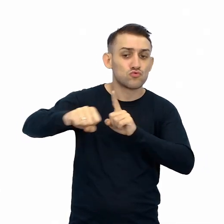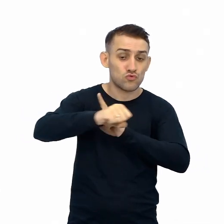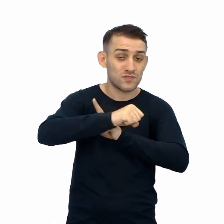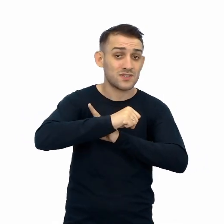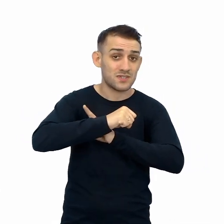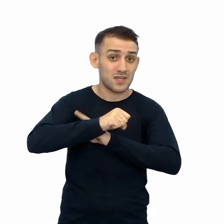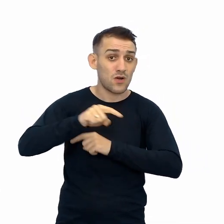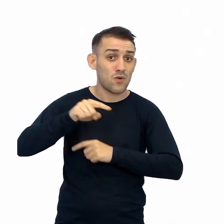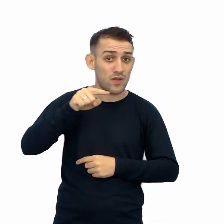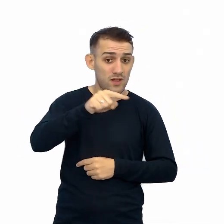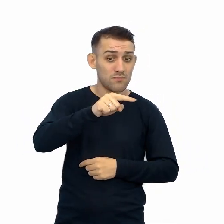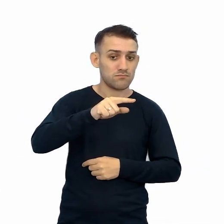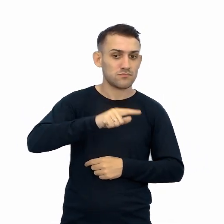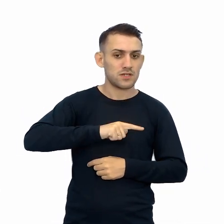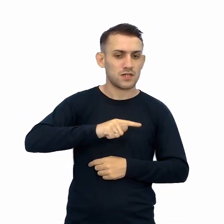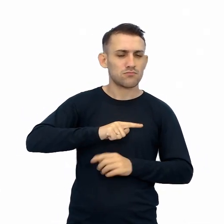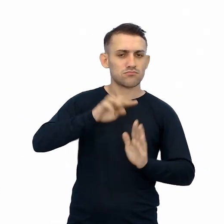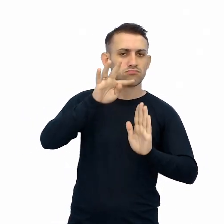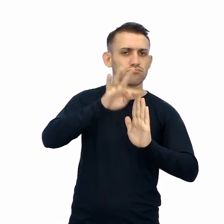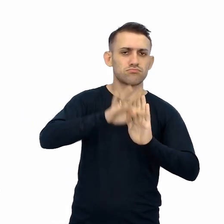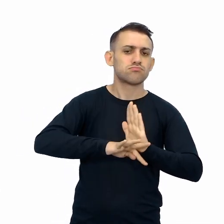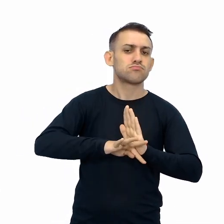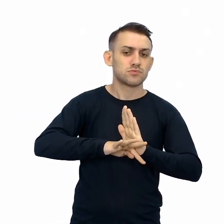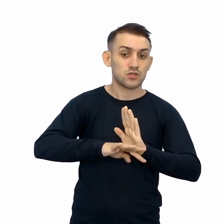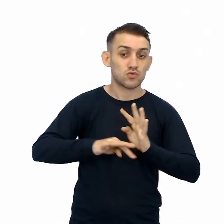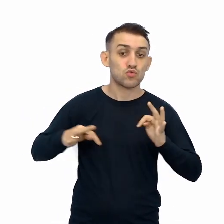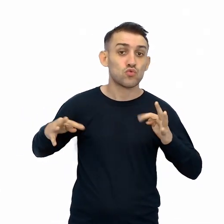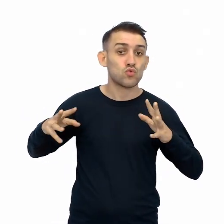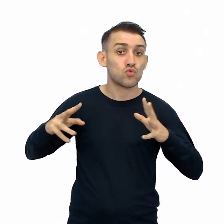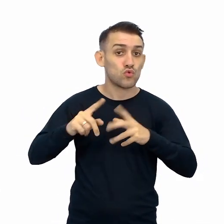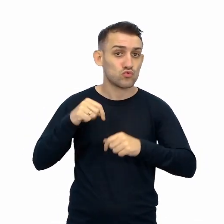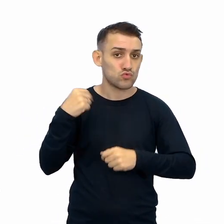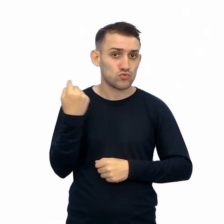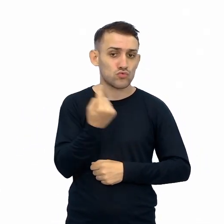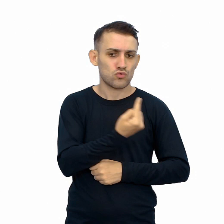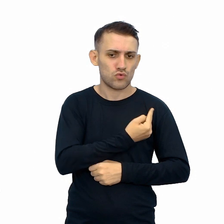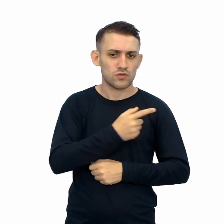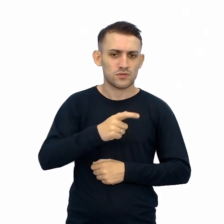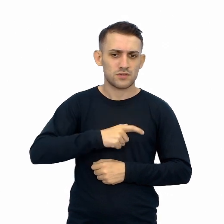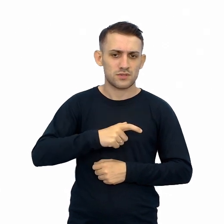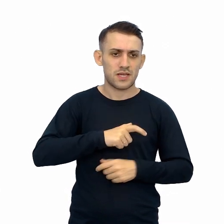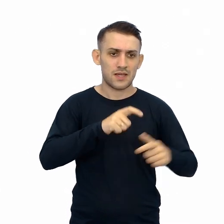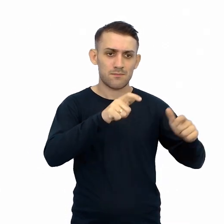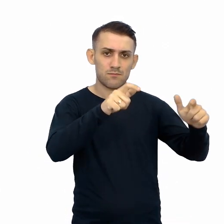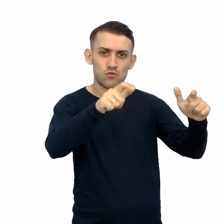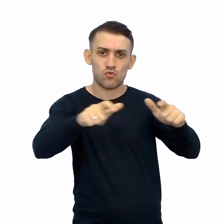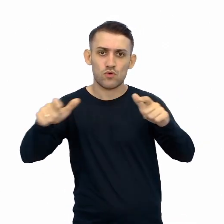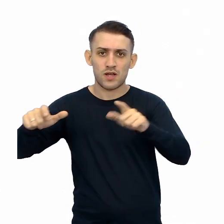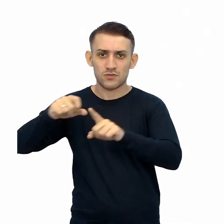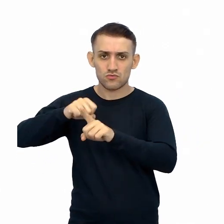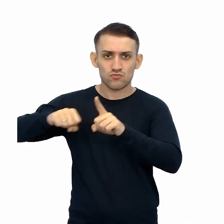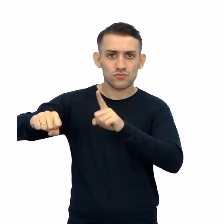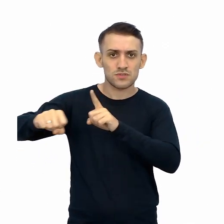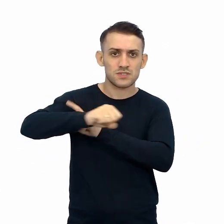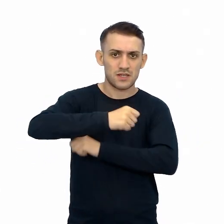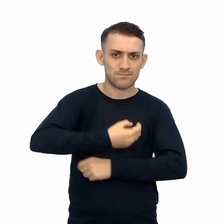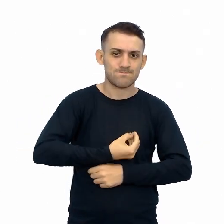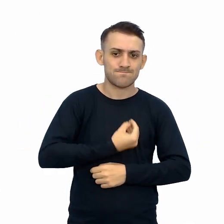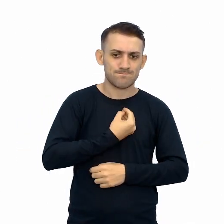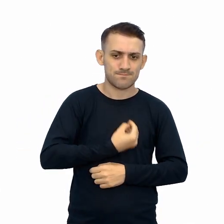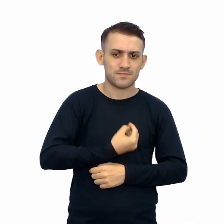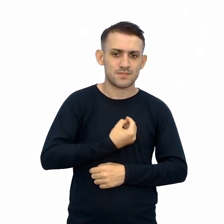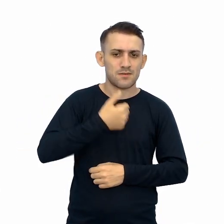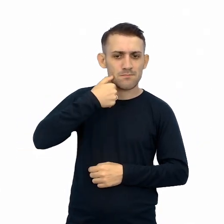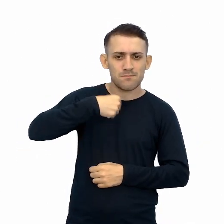interlocutor receberá o texto. Todos nós ocupamos diferentes lugares sociais em nossa vida.